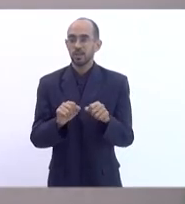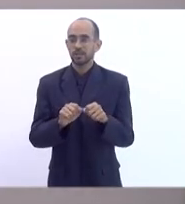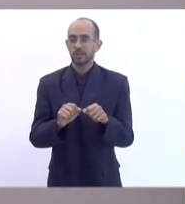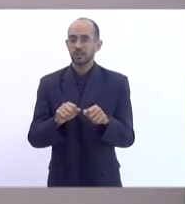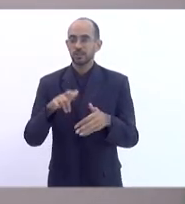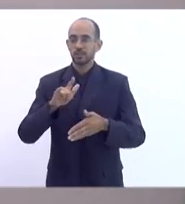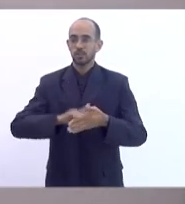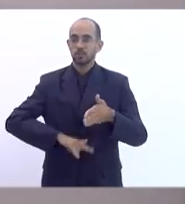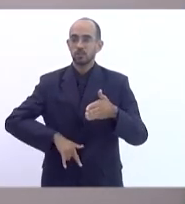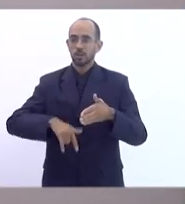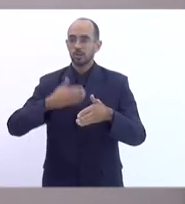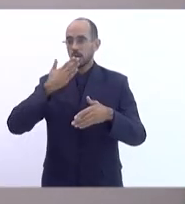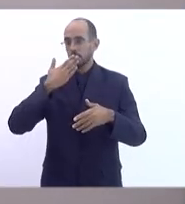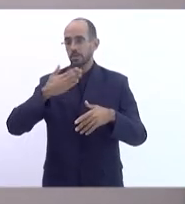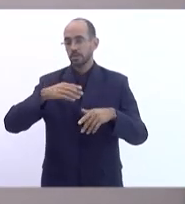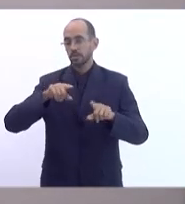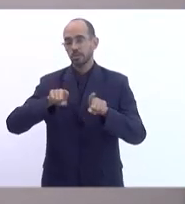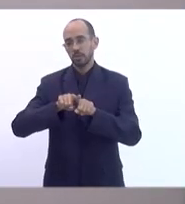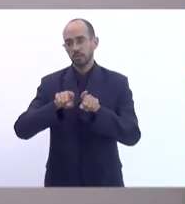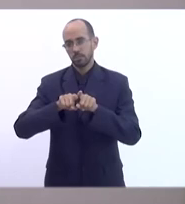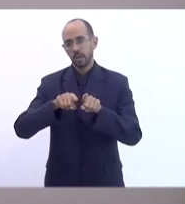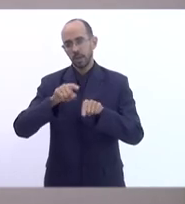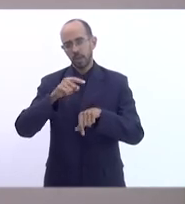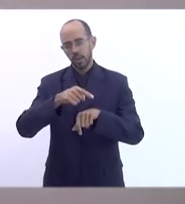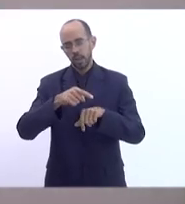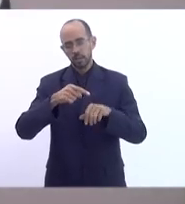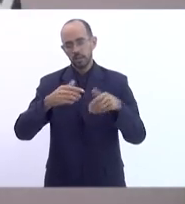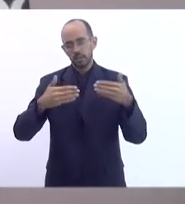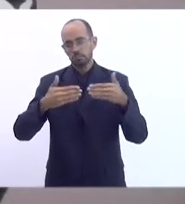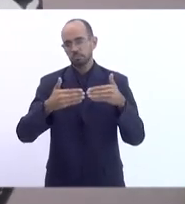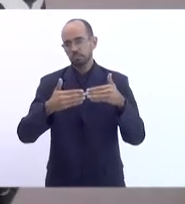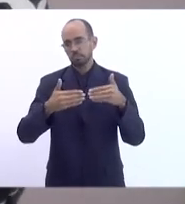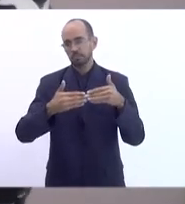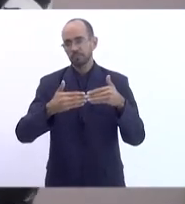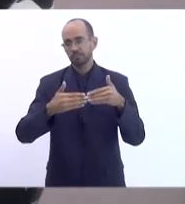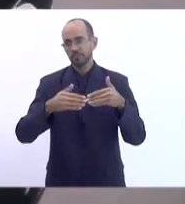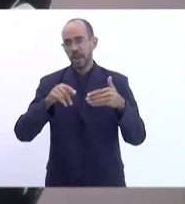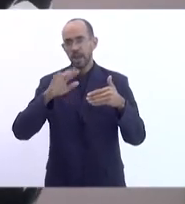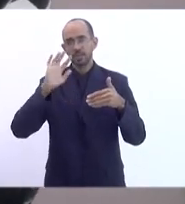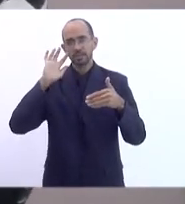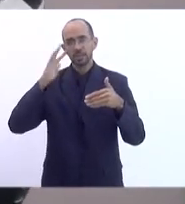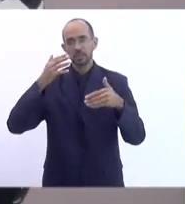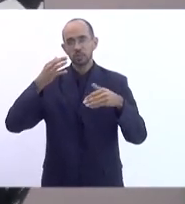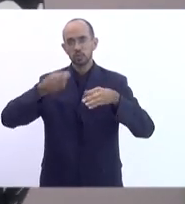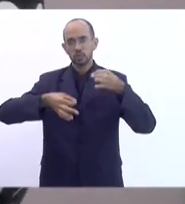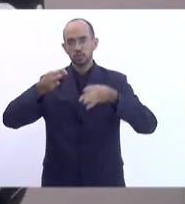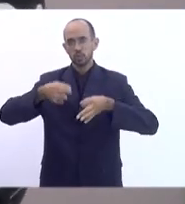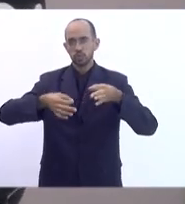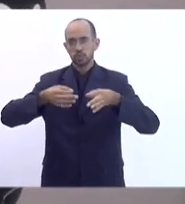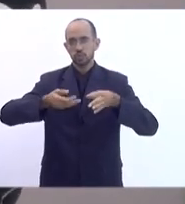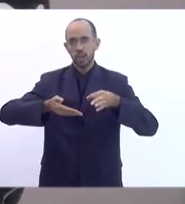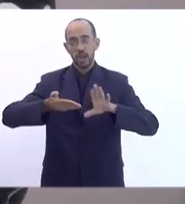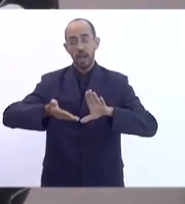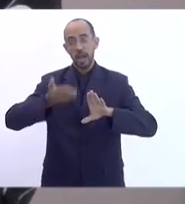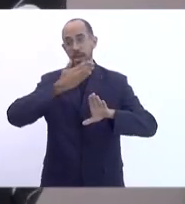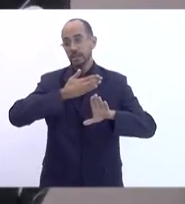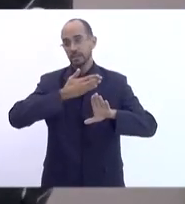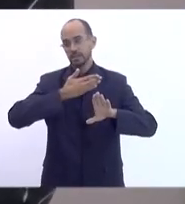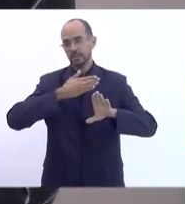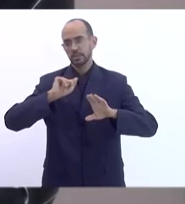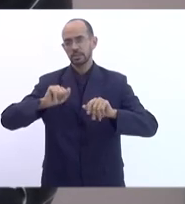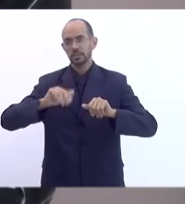damos pedindo este entendimento e as decisões jurídicas contratadas anteriormente né